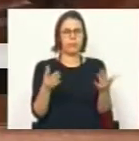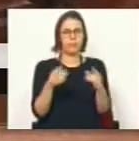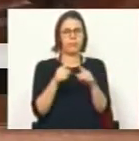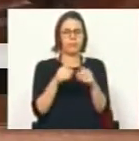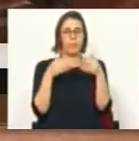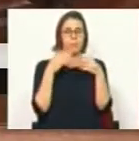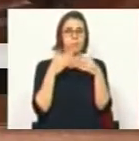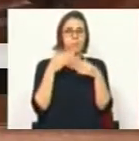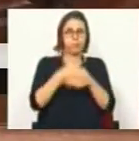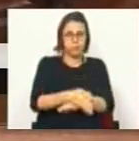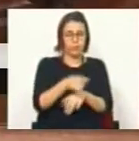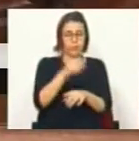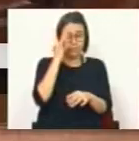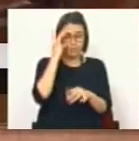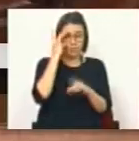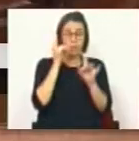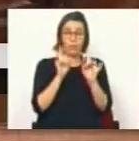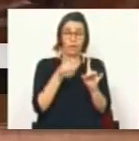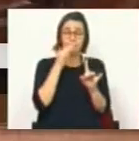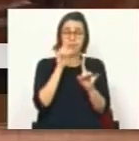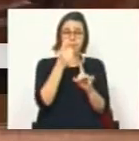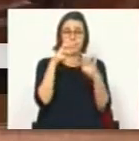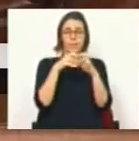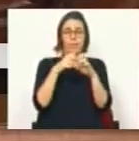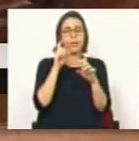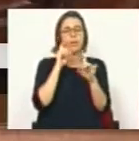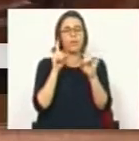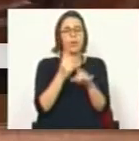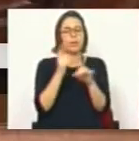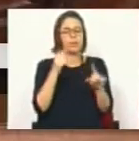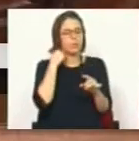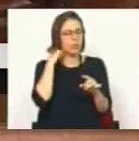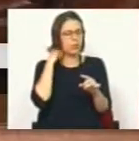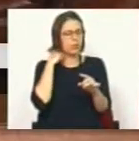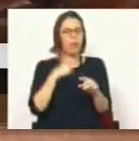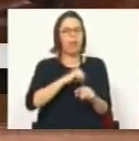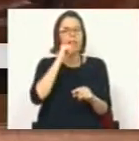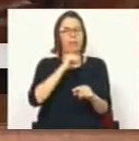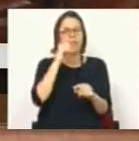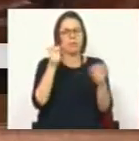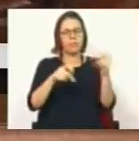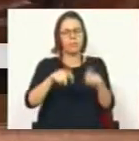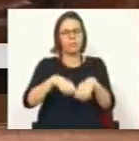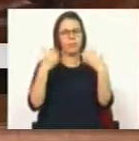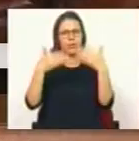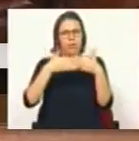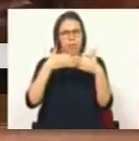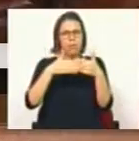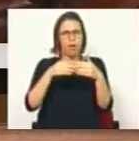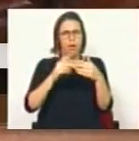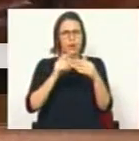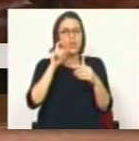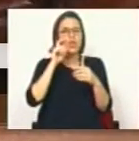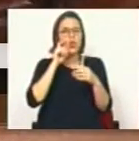via fluvial. Isto já para não falar dos problemas de segurança, uma vez que regularmente ocorrem avarias nas portas e saídas